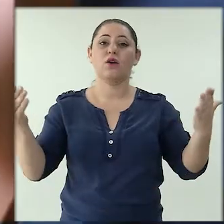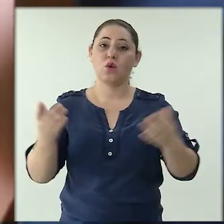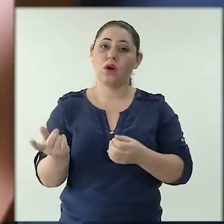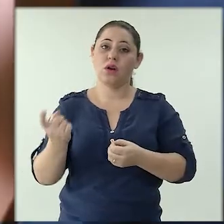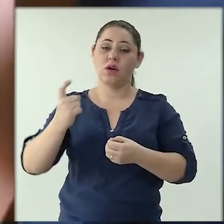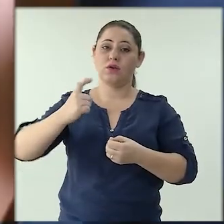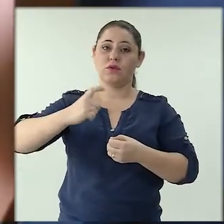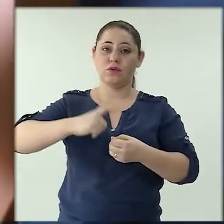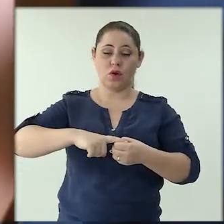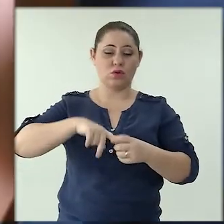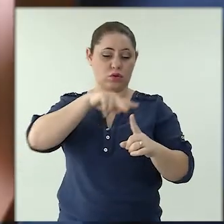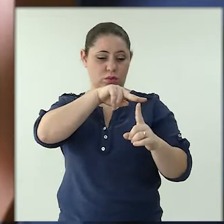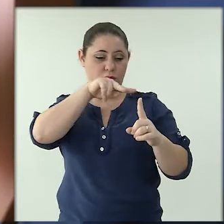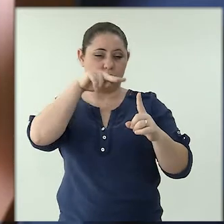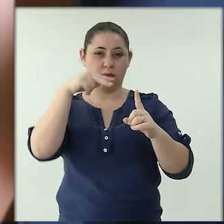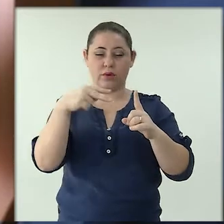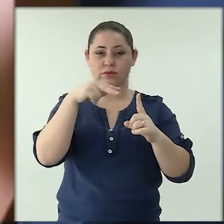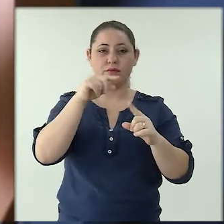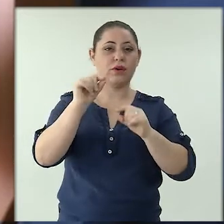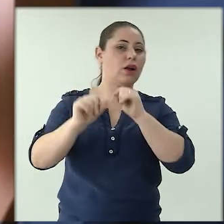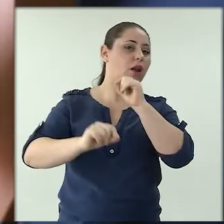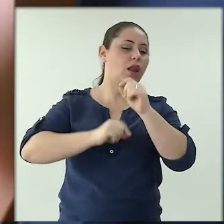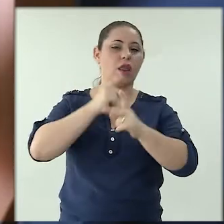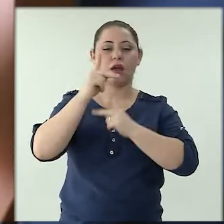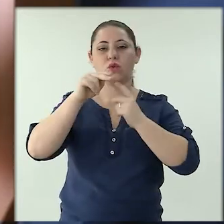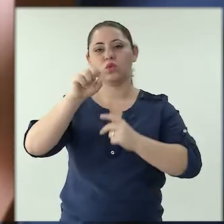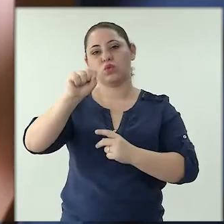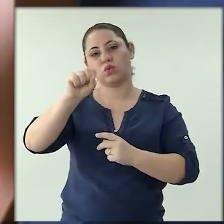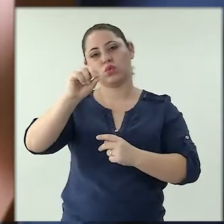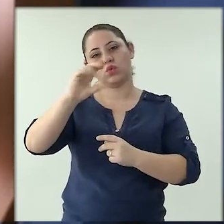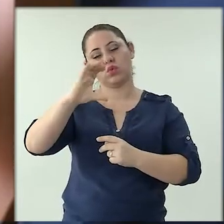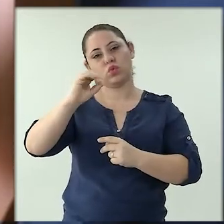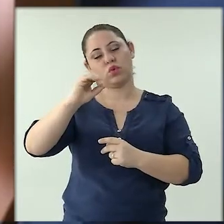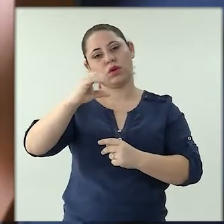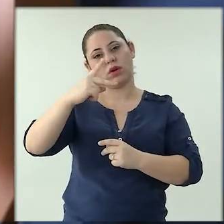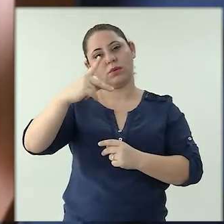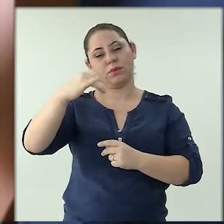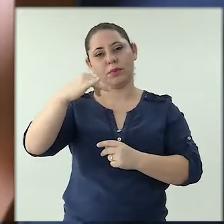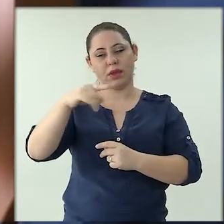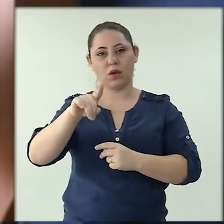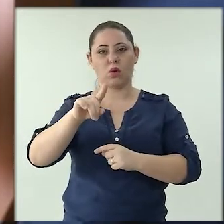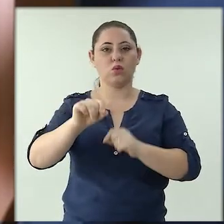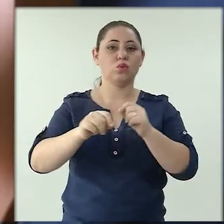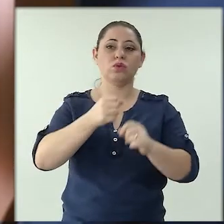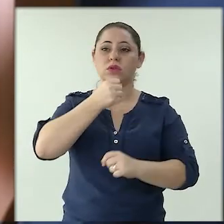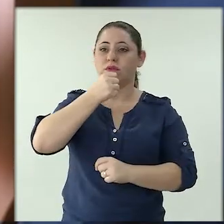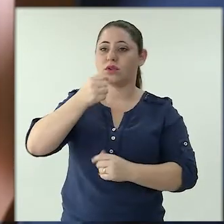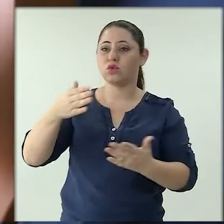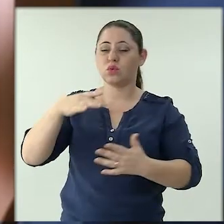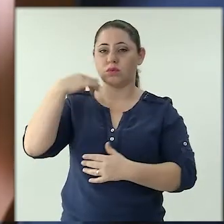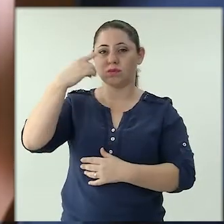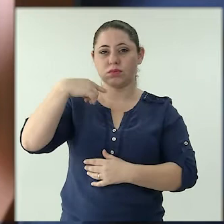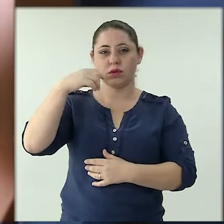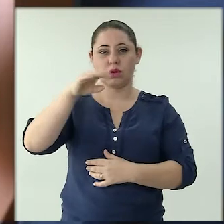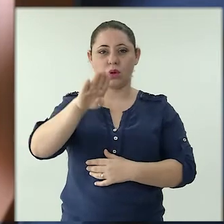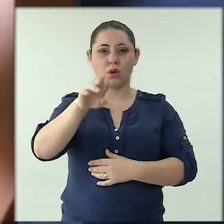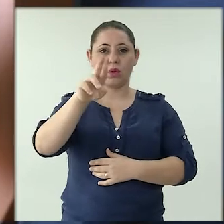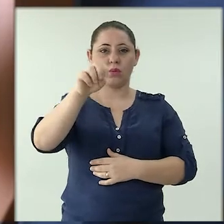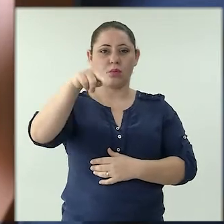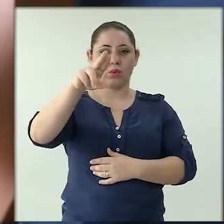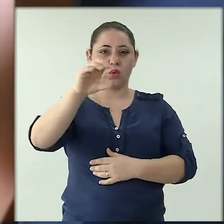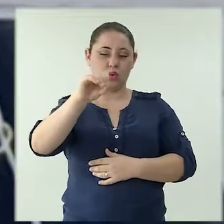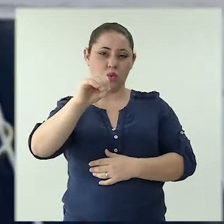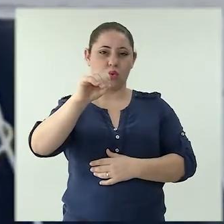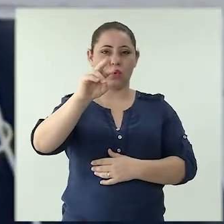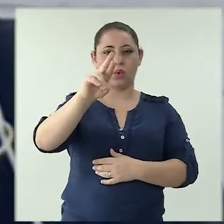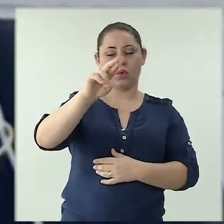E agora a gente volta com um ponto de vista falando sobre o uso capião extrajudicial. Nosso entrevistado de hoje é o advogado